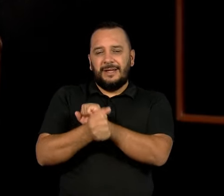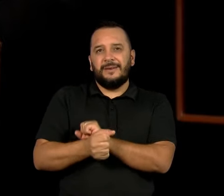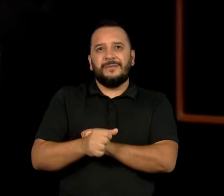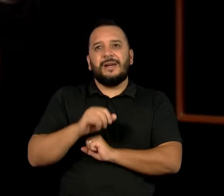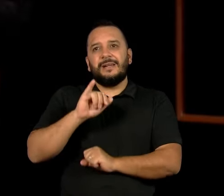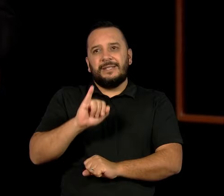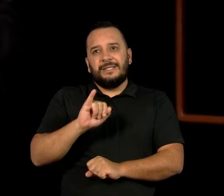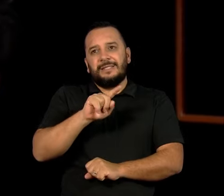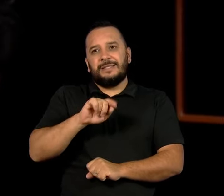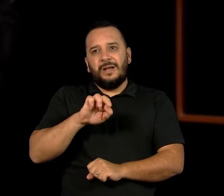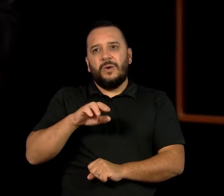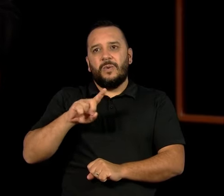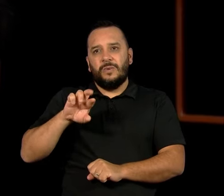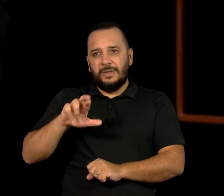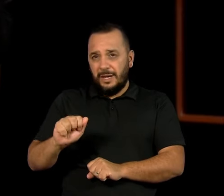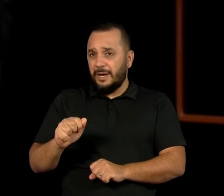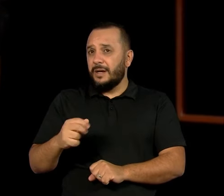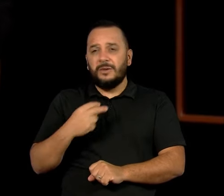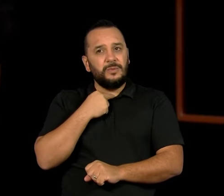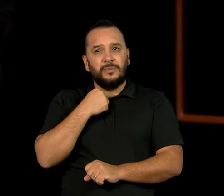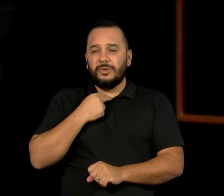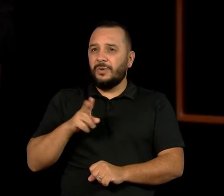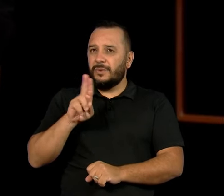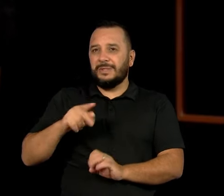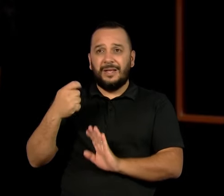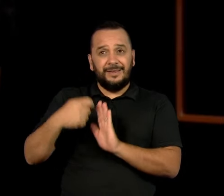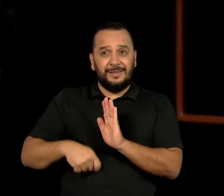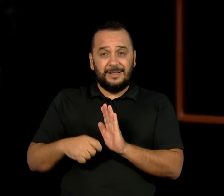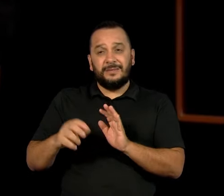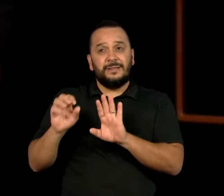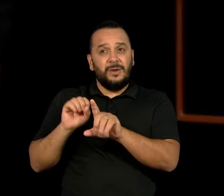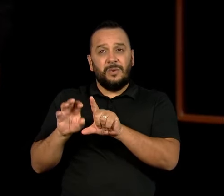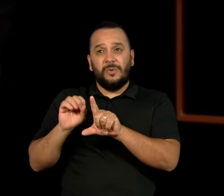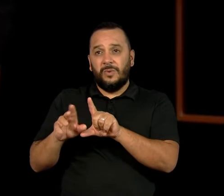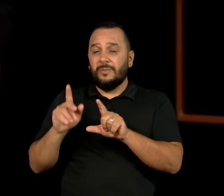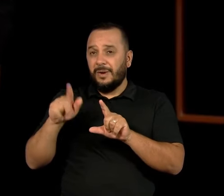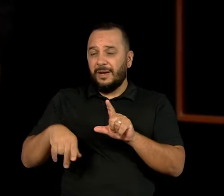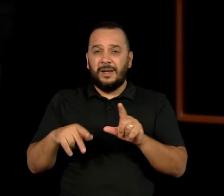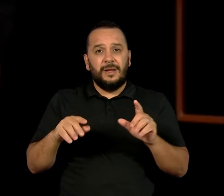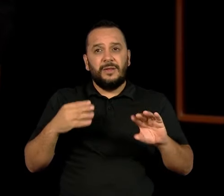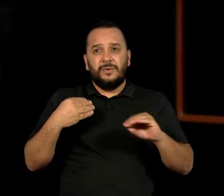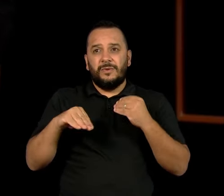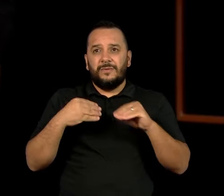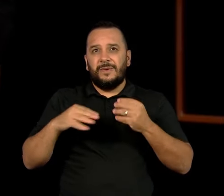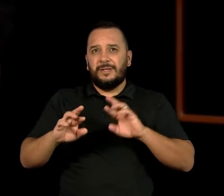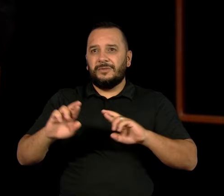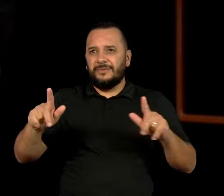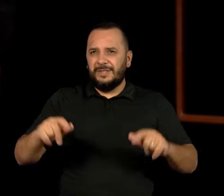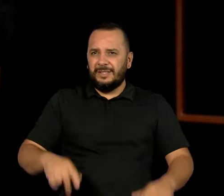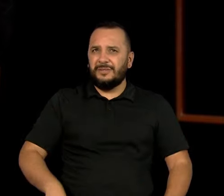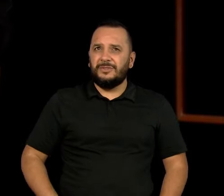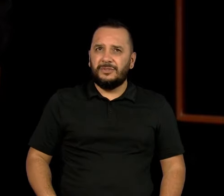nada do texto da Globo, nenhuma. São 2 novelas completamente diferentes. Por isso as pessoas às vezes